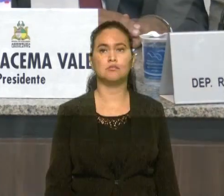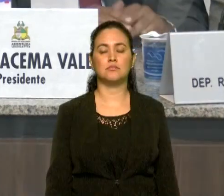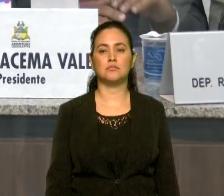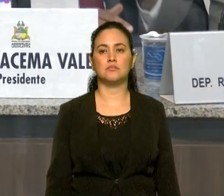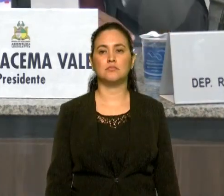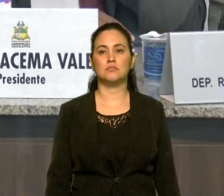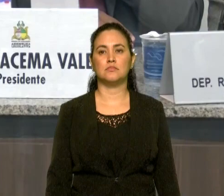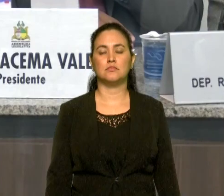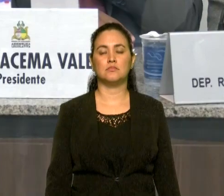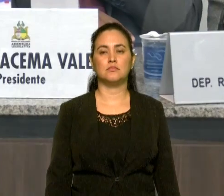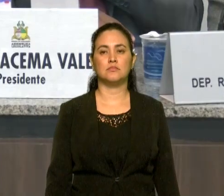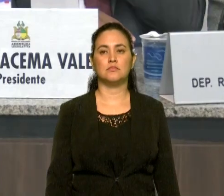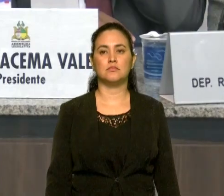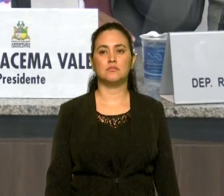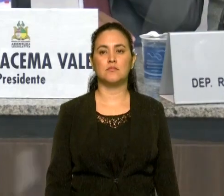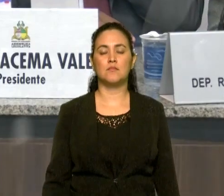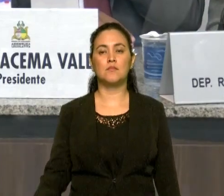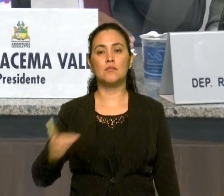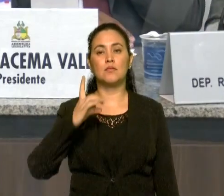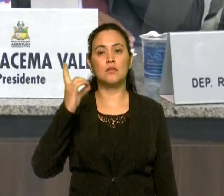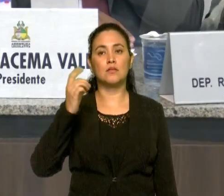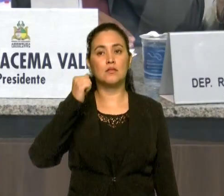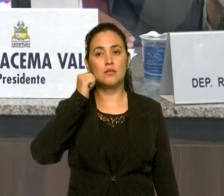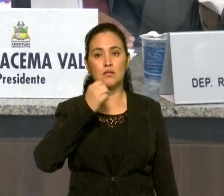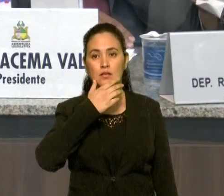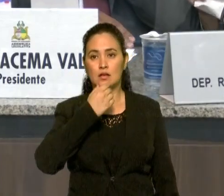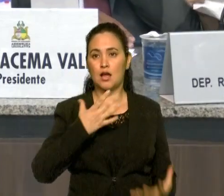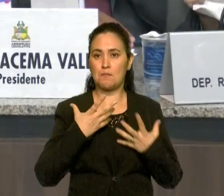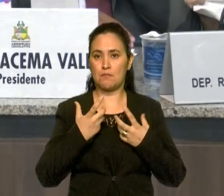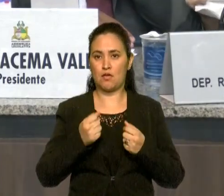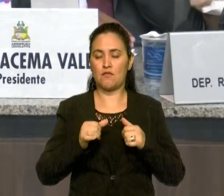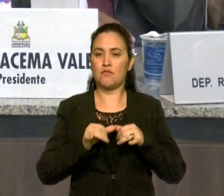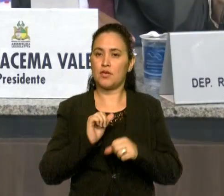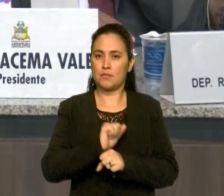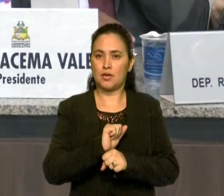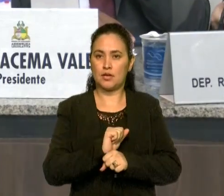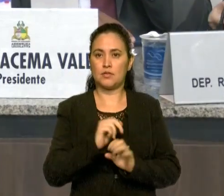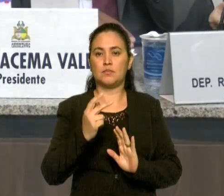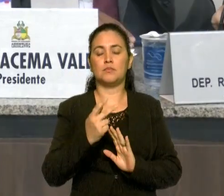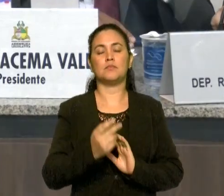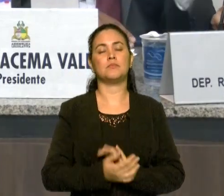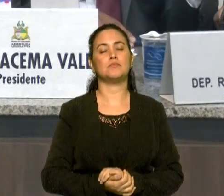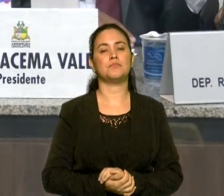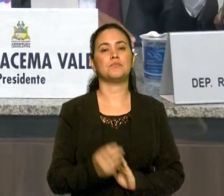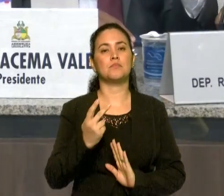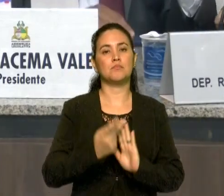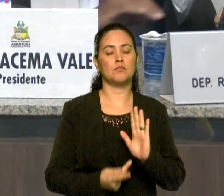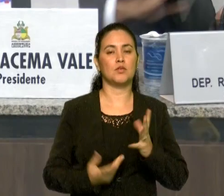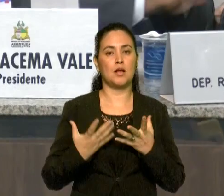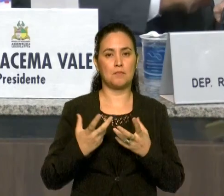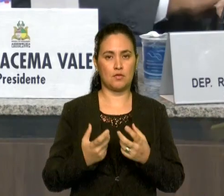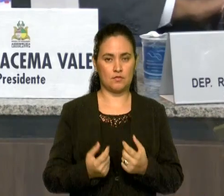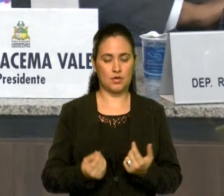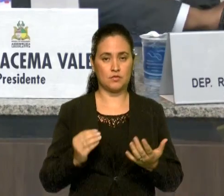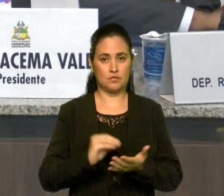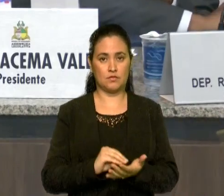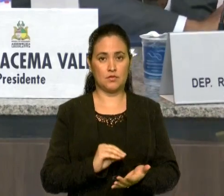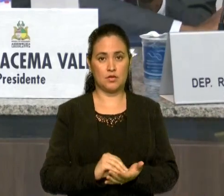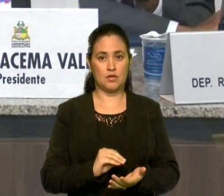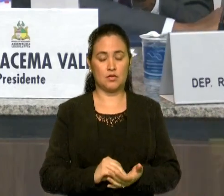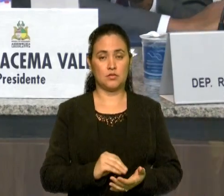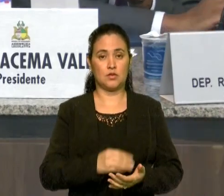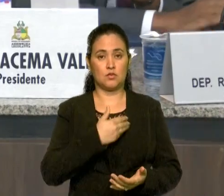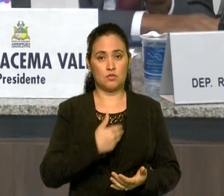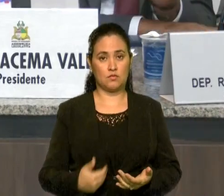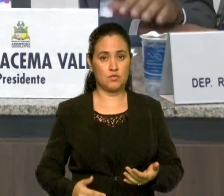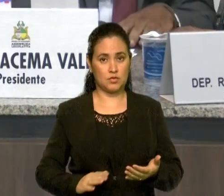Projeto aprovado, encaminhado à sanção. Colhido também os votos dos deputados Neto Evangelista,